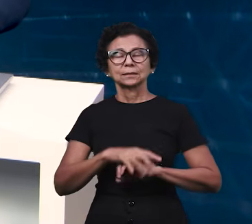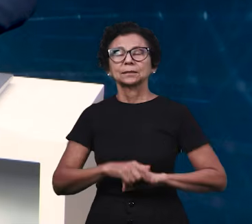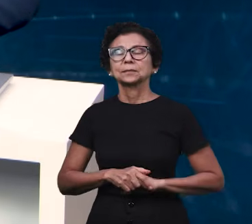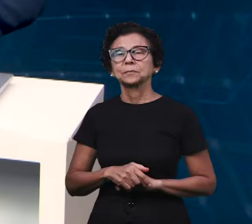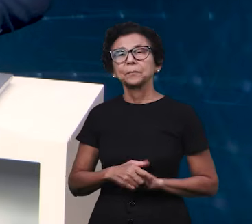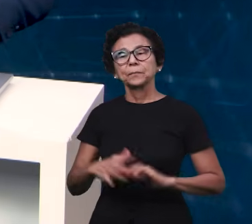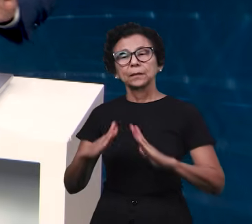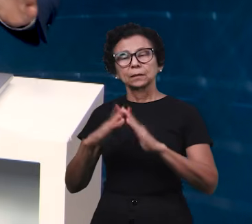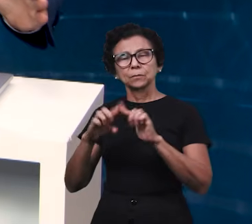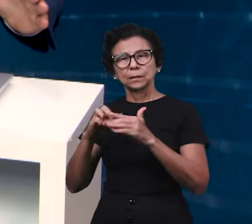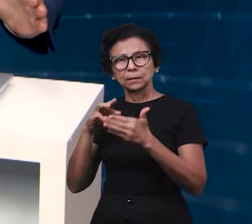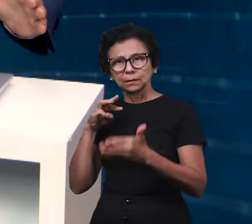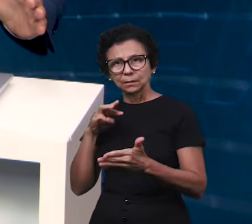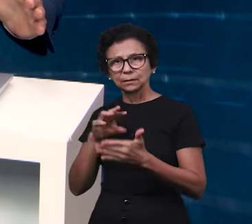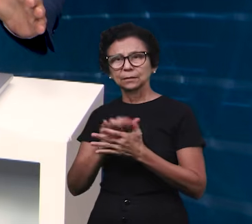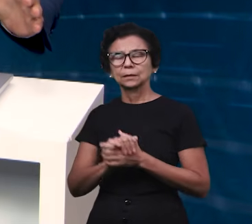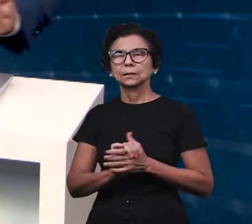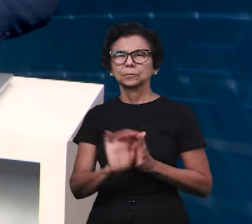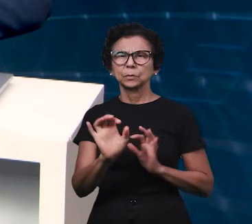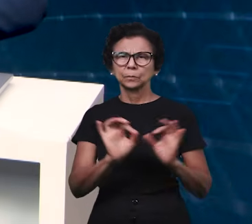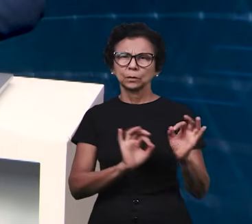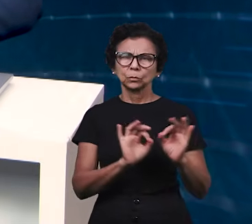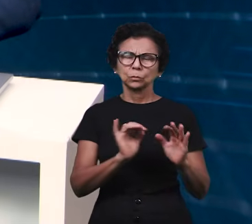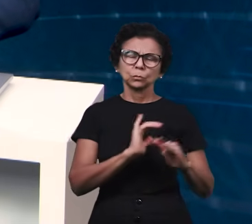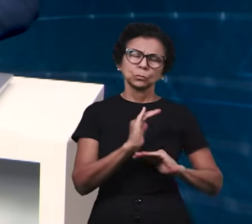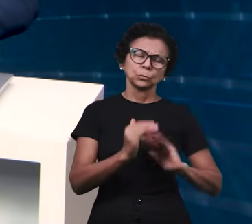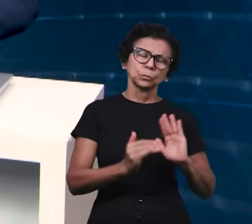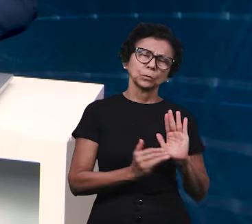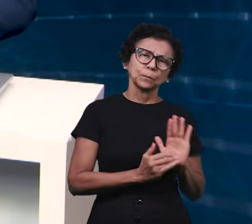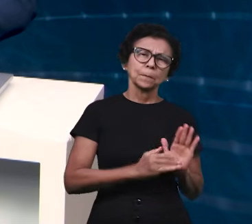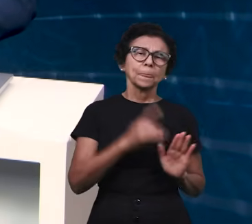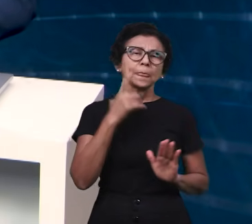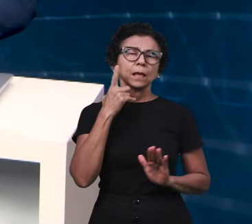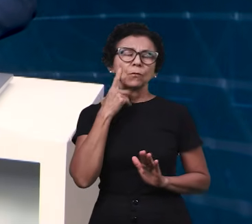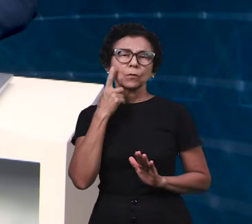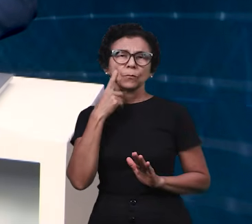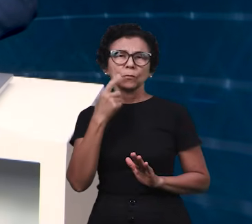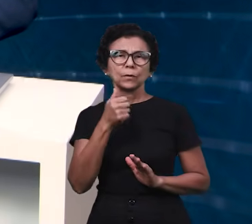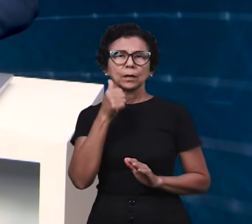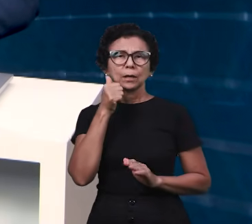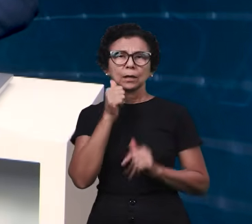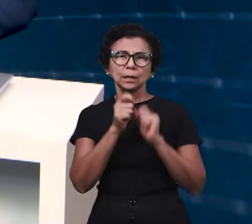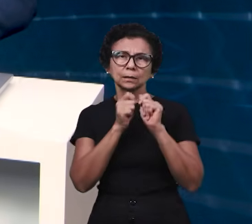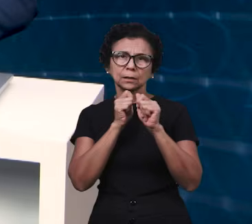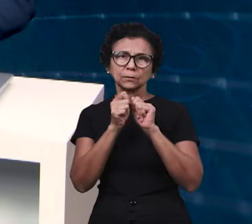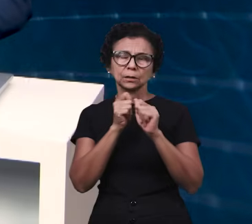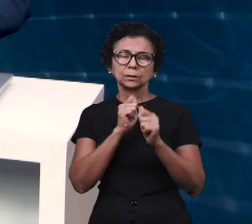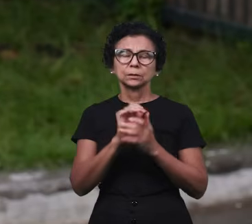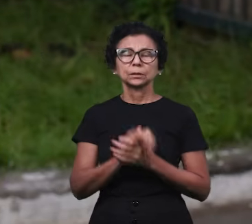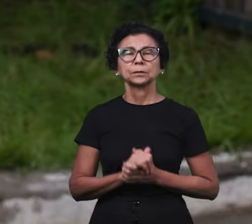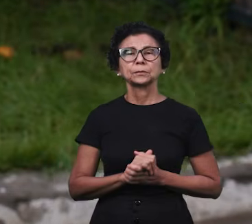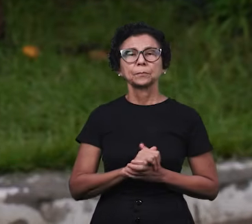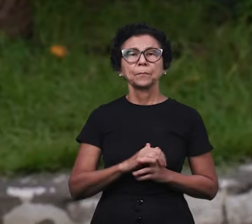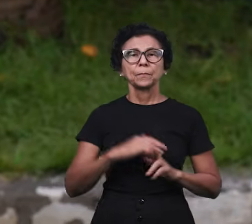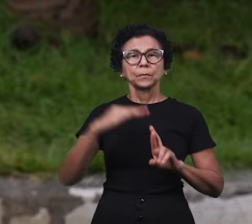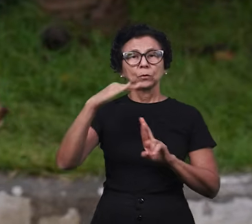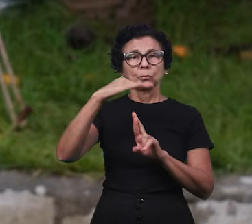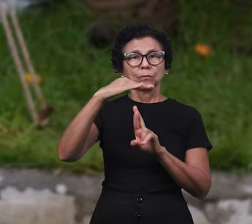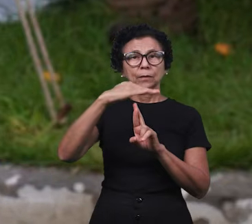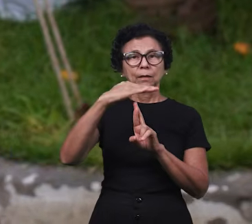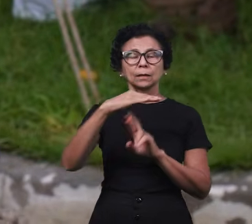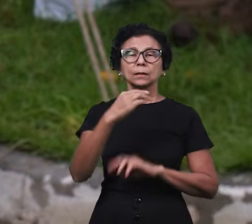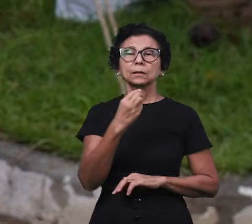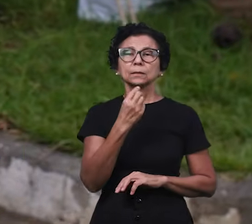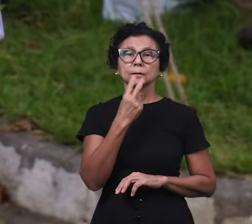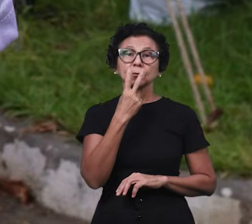Cristã Maranata. Os detalhes deste trabalho você vai acompanhar agora na reportagem de Claudi Schmidt. O Manaim da rodoviária